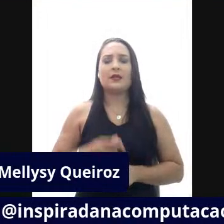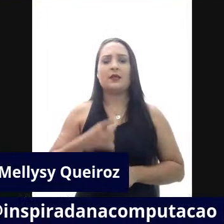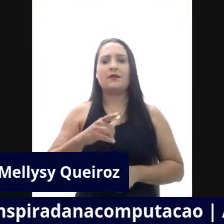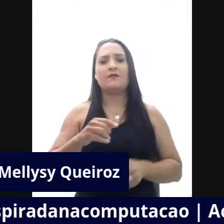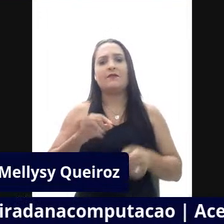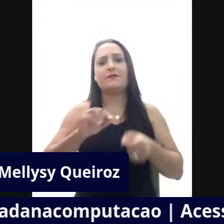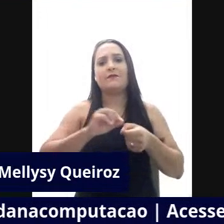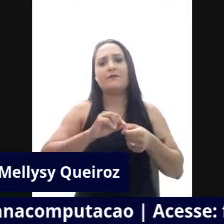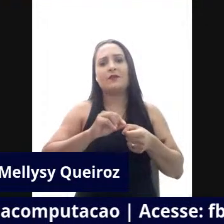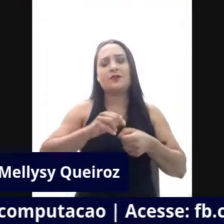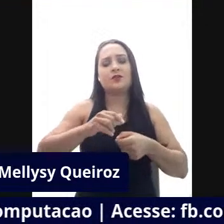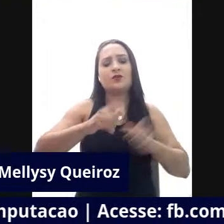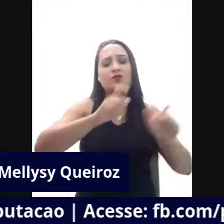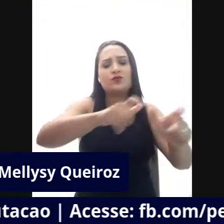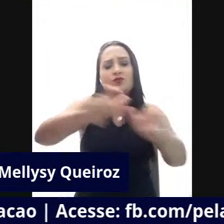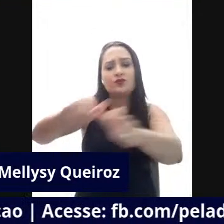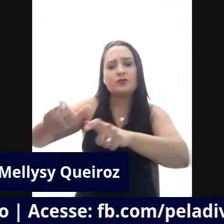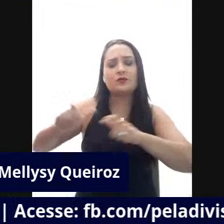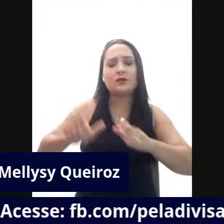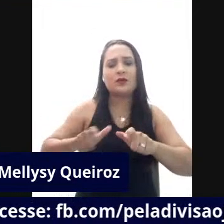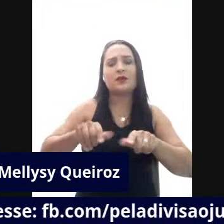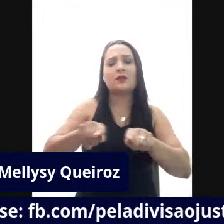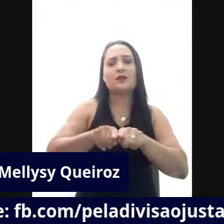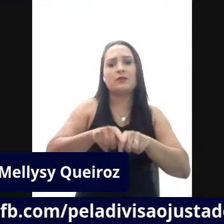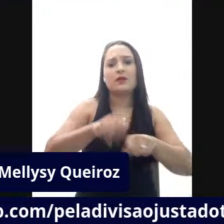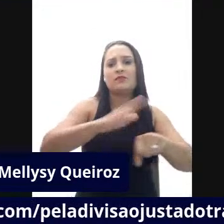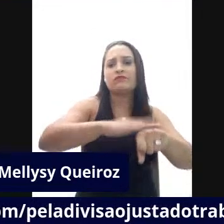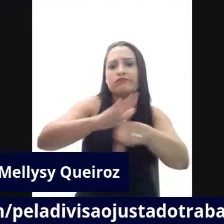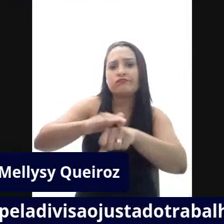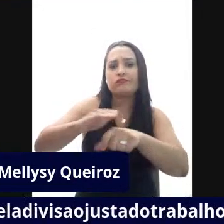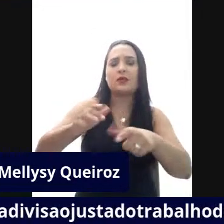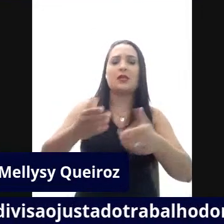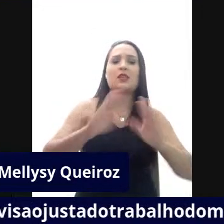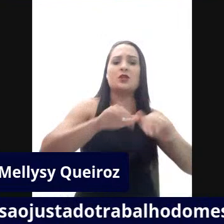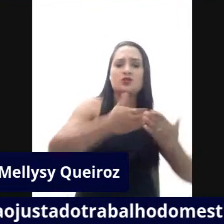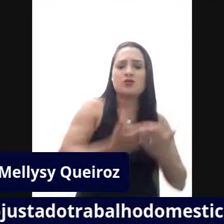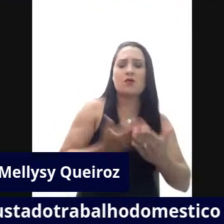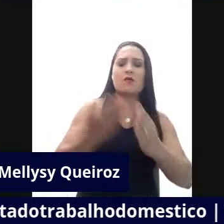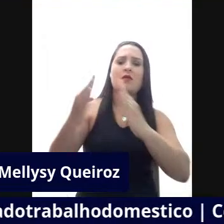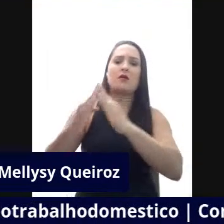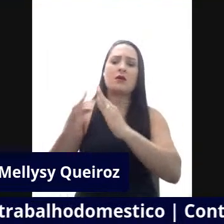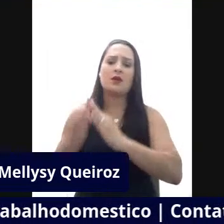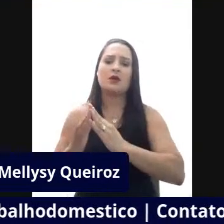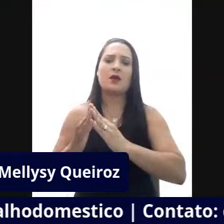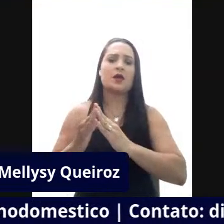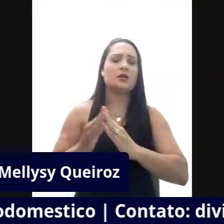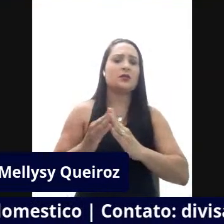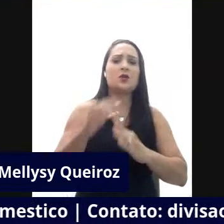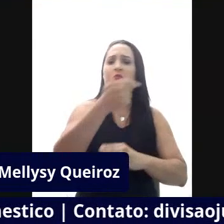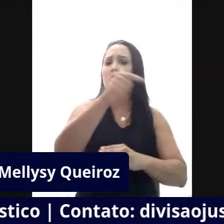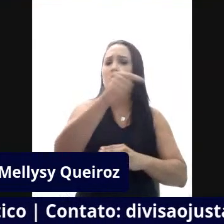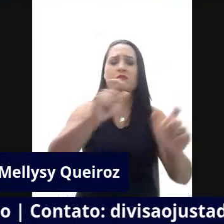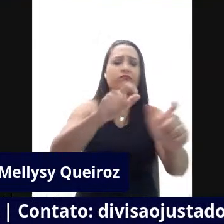essa oportunidade, seja nas escolas, seja em casa, seja nas suas organizações, porque